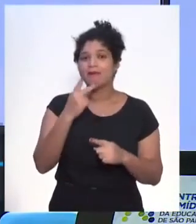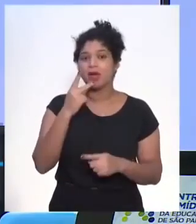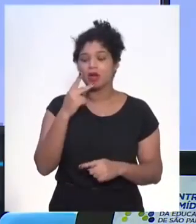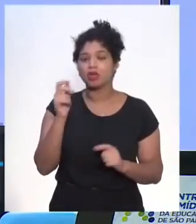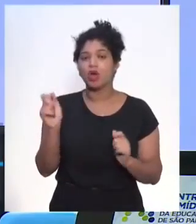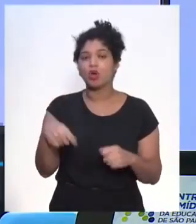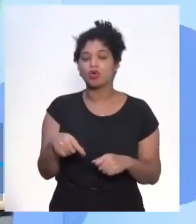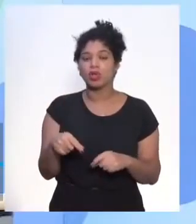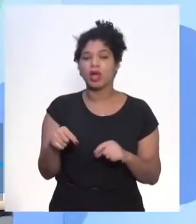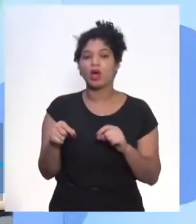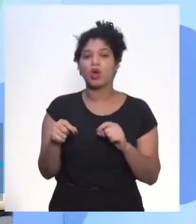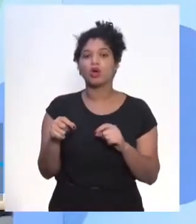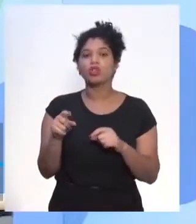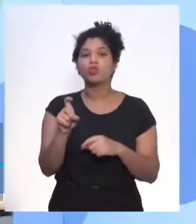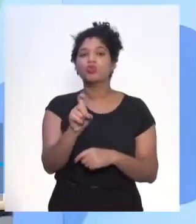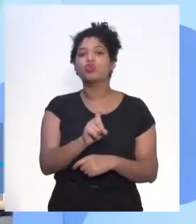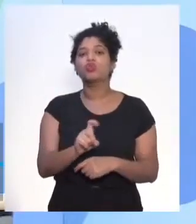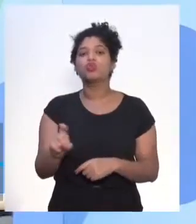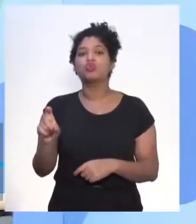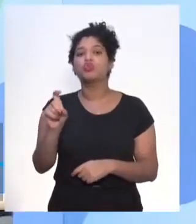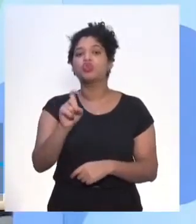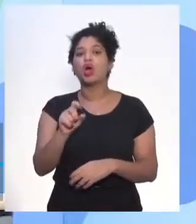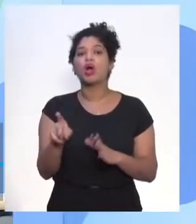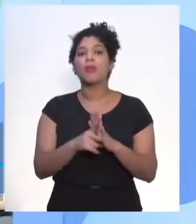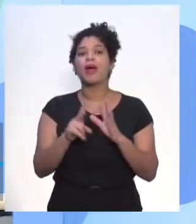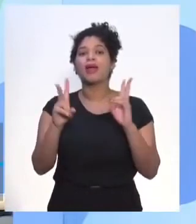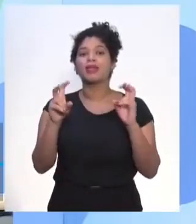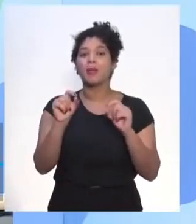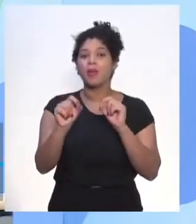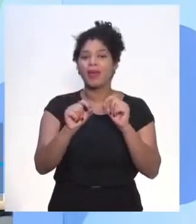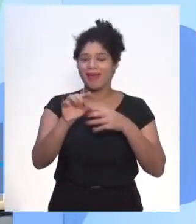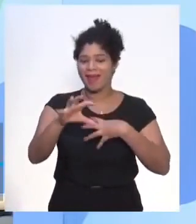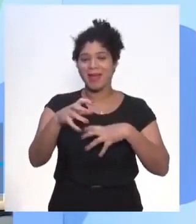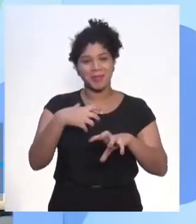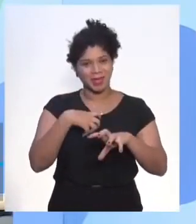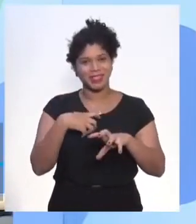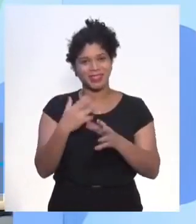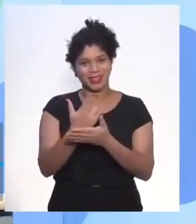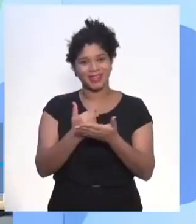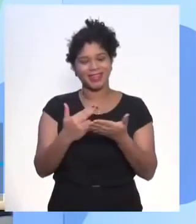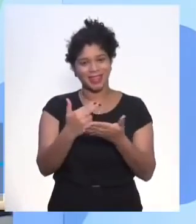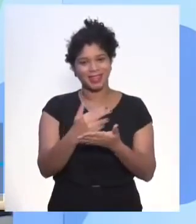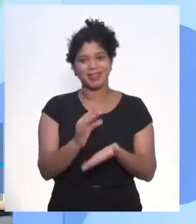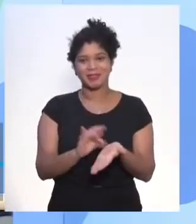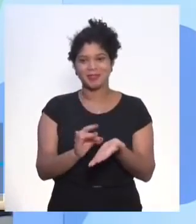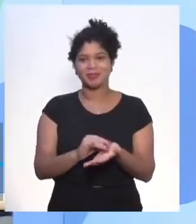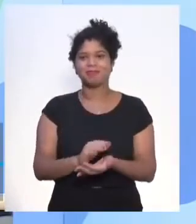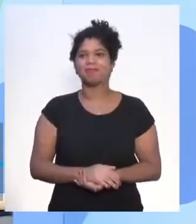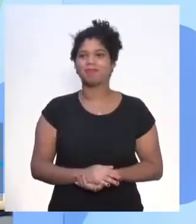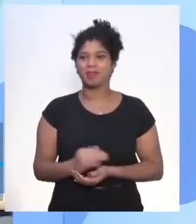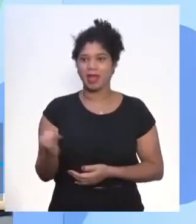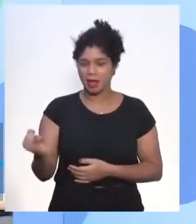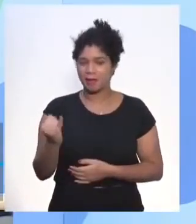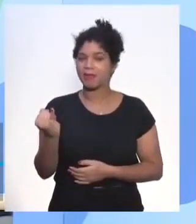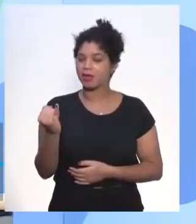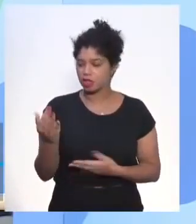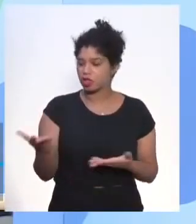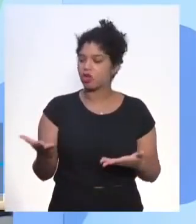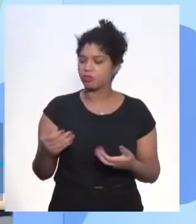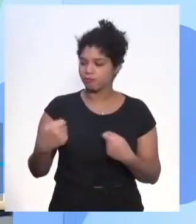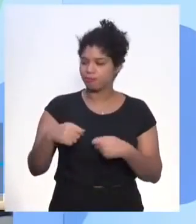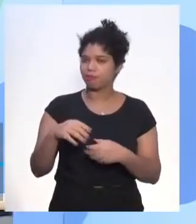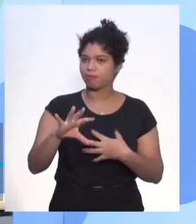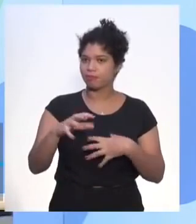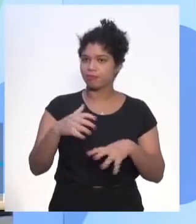sobre fazer um grafite sobre empatia, uma arte sobre empatia, na verdade. Muito importante nos dias de hoje, né, professor? Muito legal.